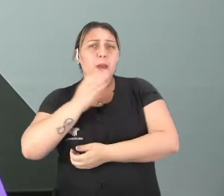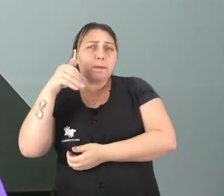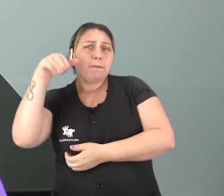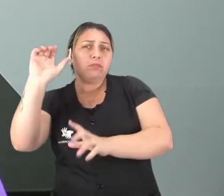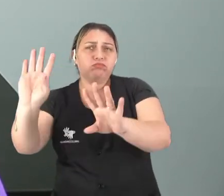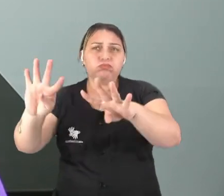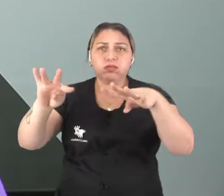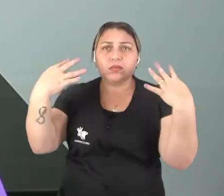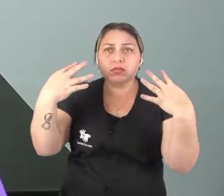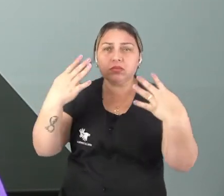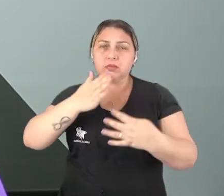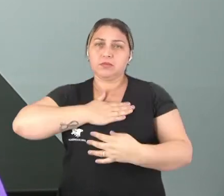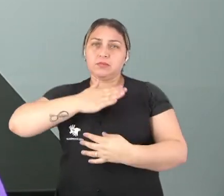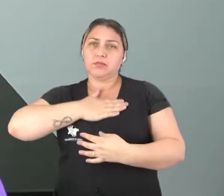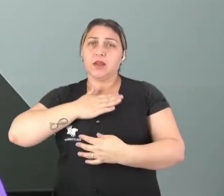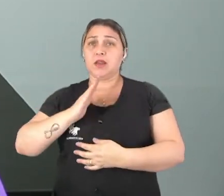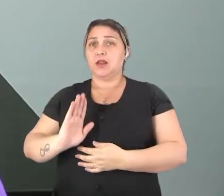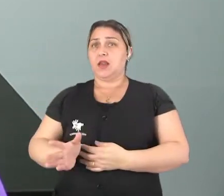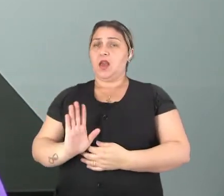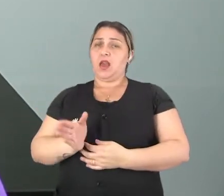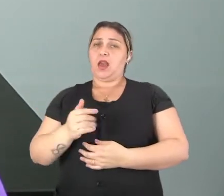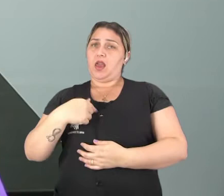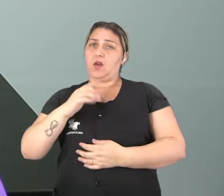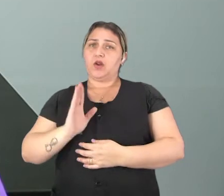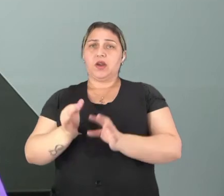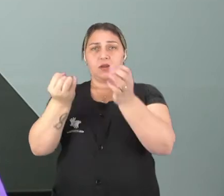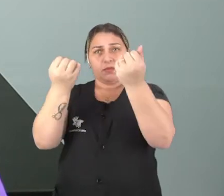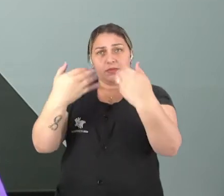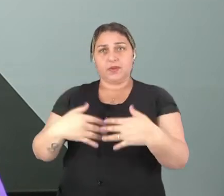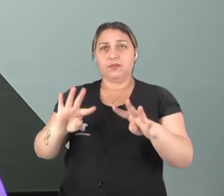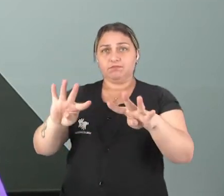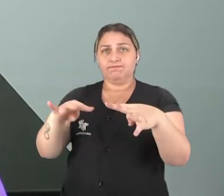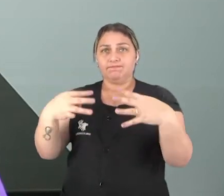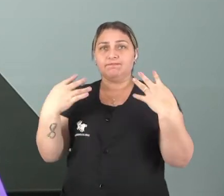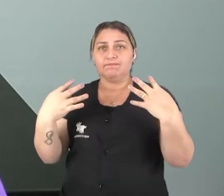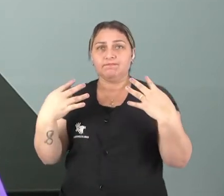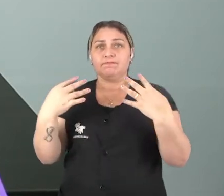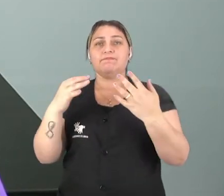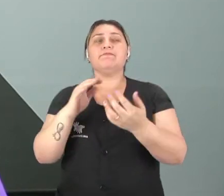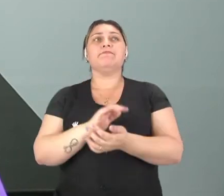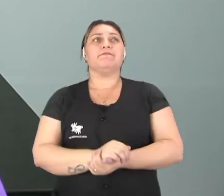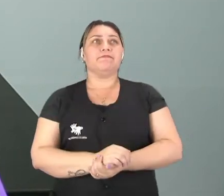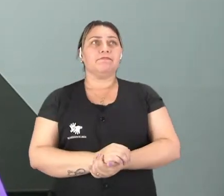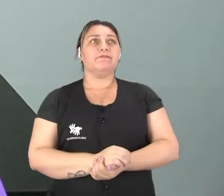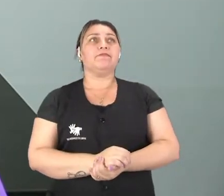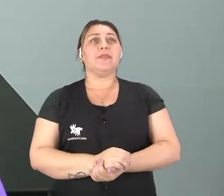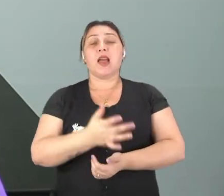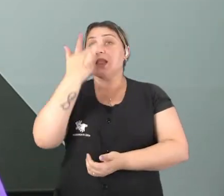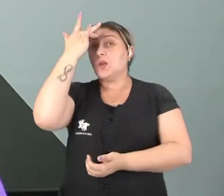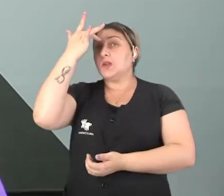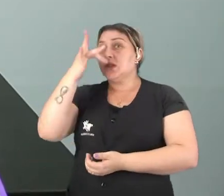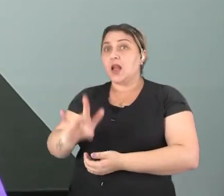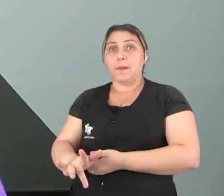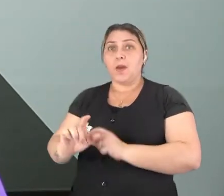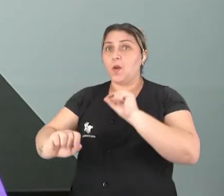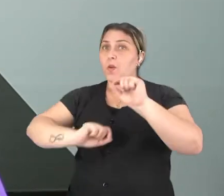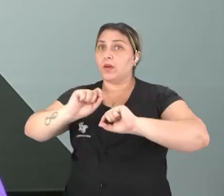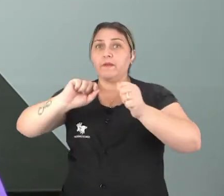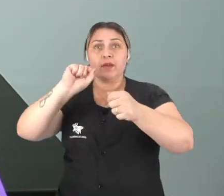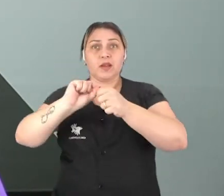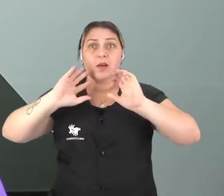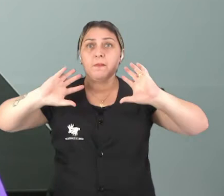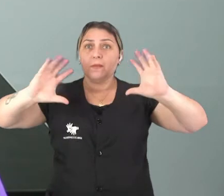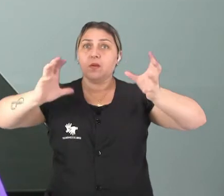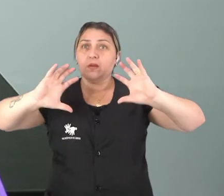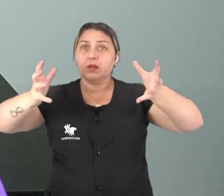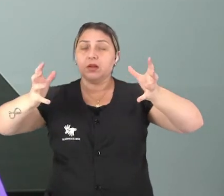mais atenção, né? Eu já falei, né? A minha parte que me chamou mais atenção, né? Foi a parte que ele não sabia, né? O que fazer